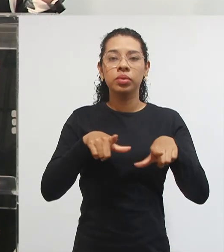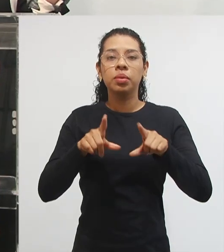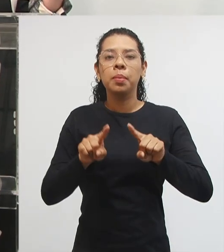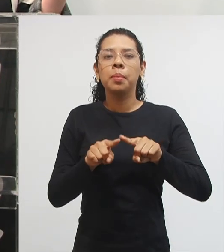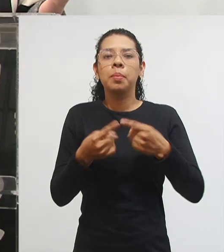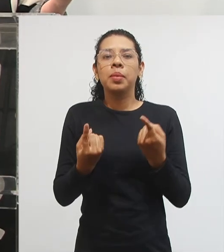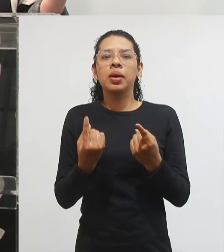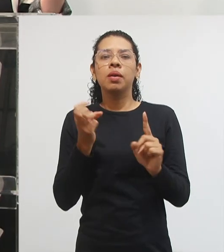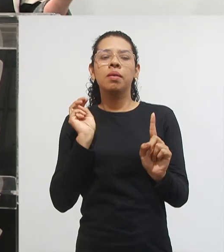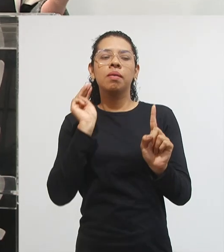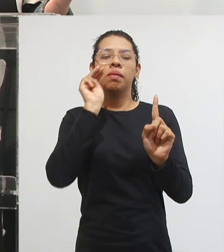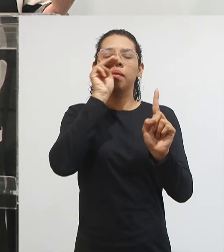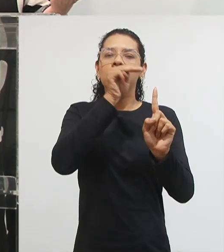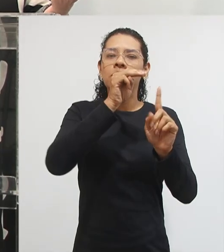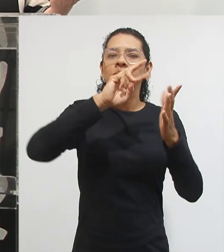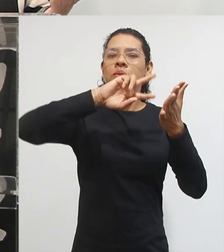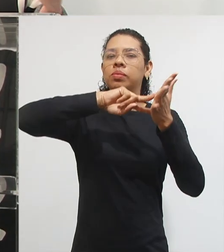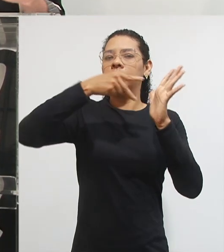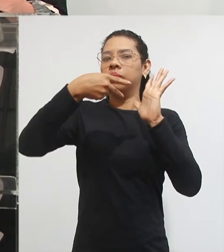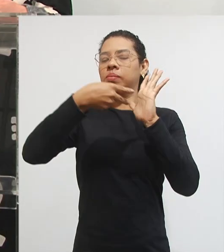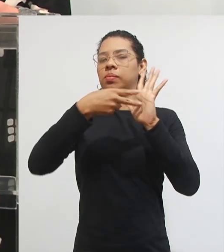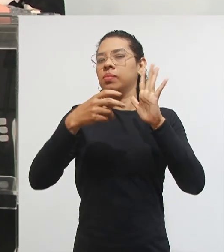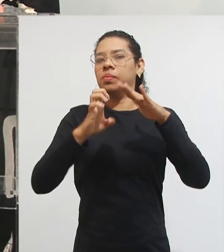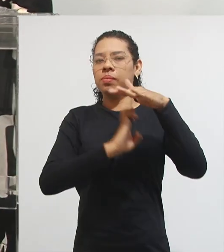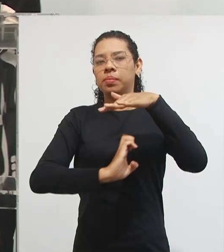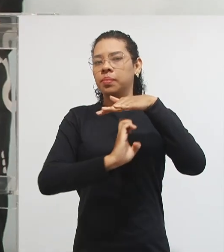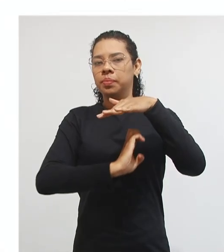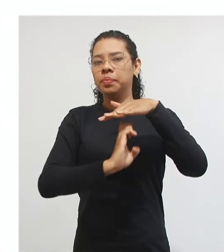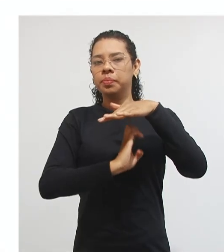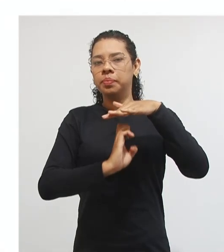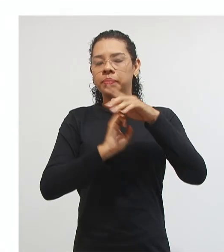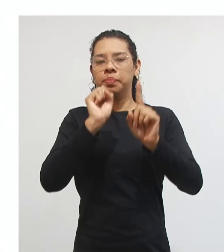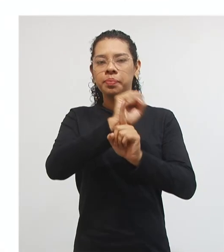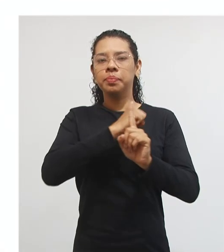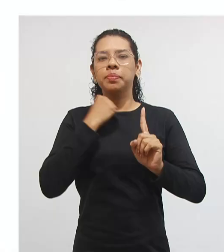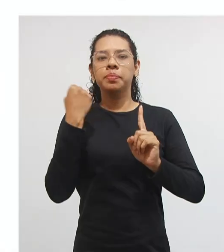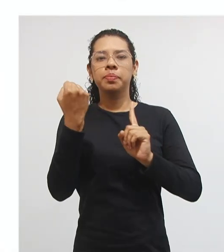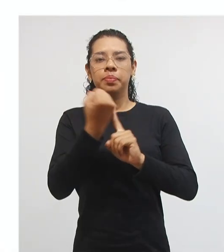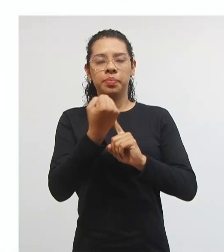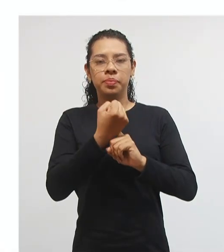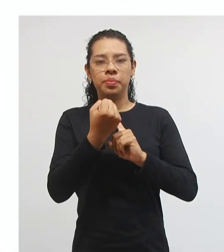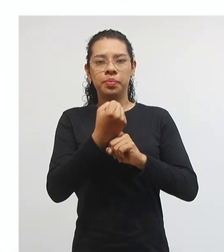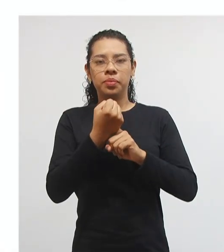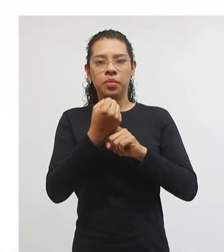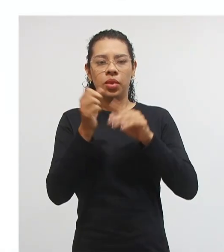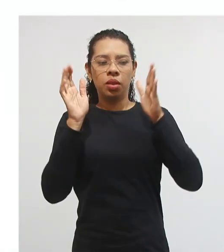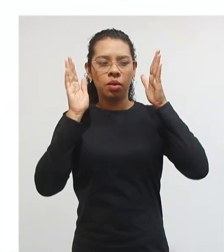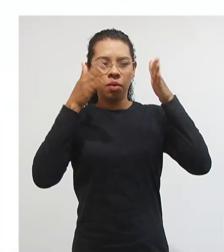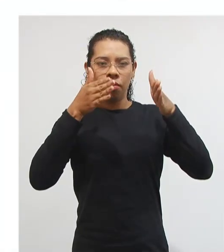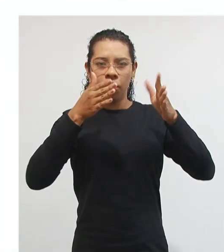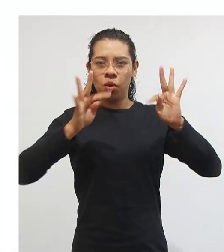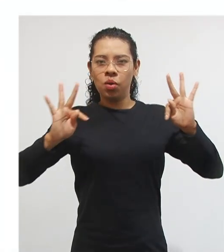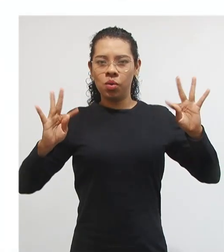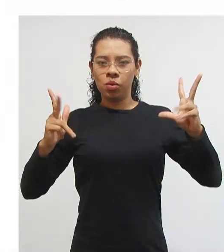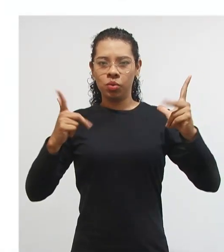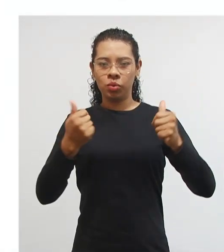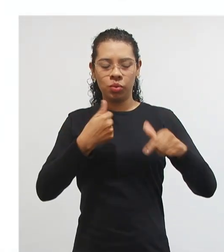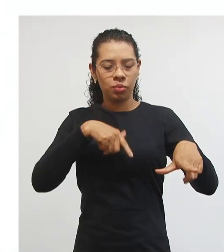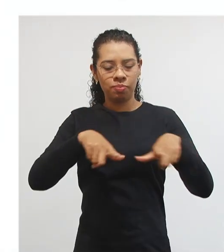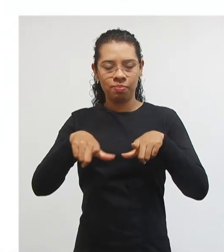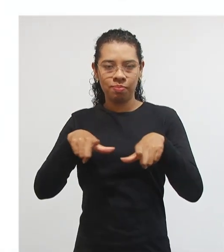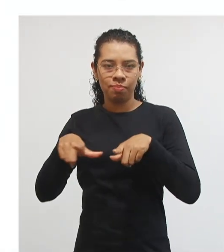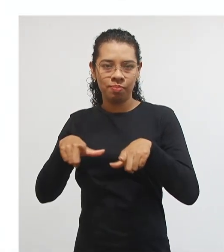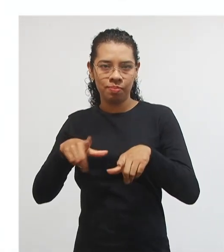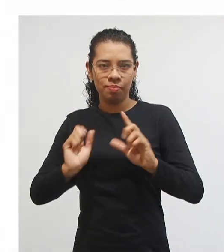Do que ela significa para a sociedade, né? Então, ela visa estimular atitudes e comportamentos favoráveis